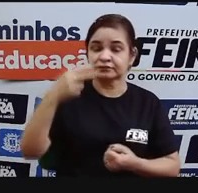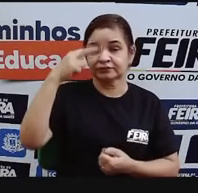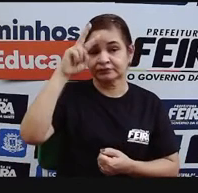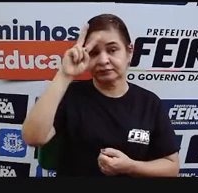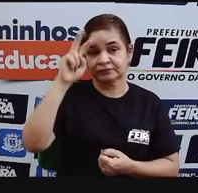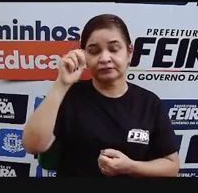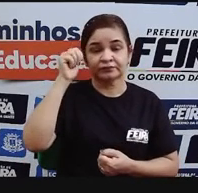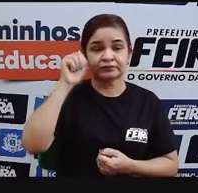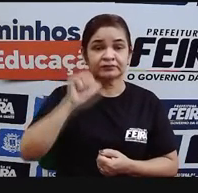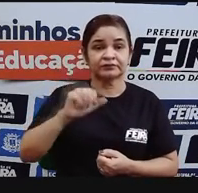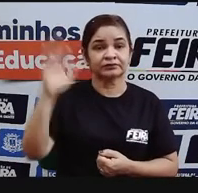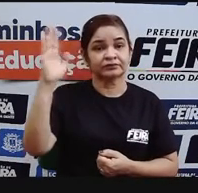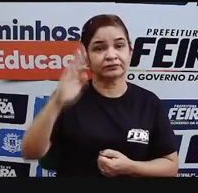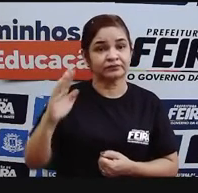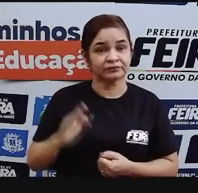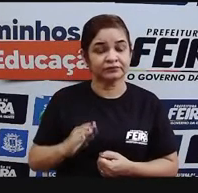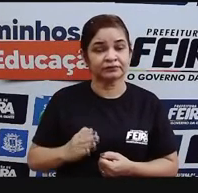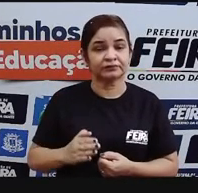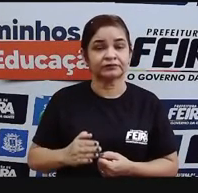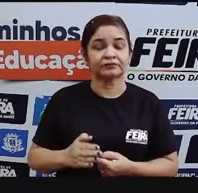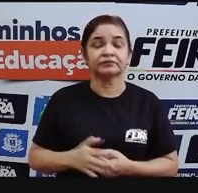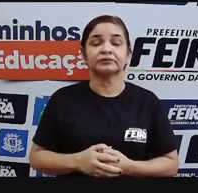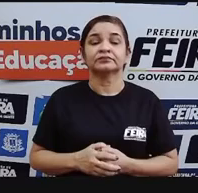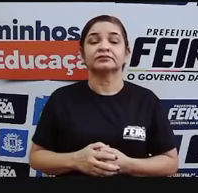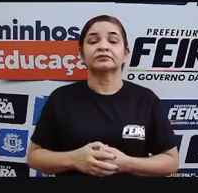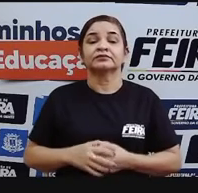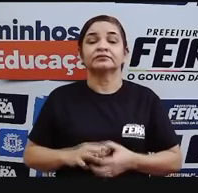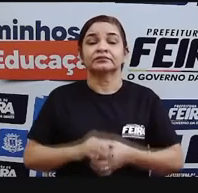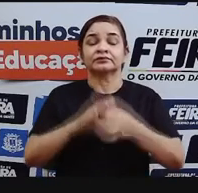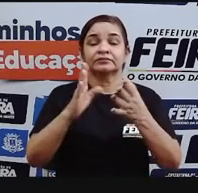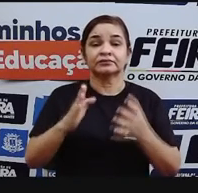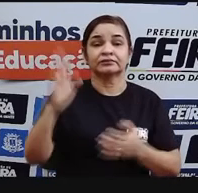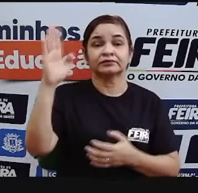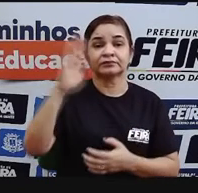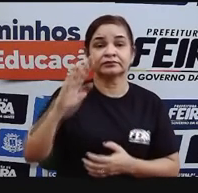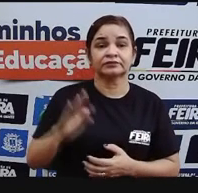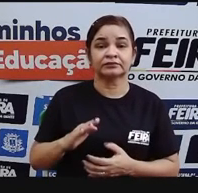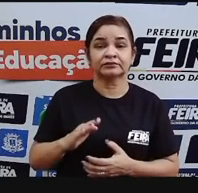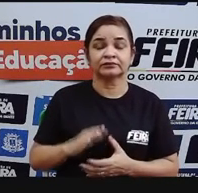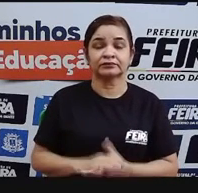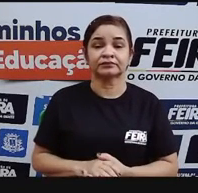mulheres brasileiras e das lutas de independência do Brasil.